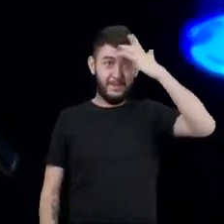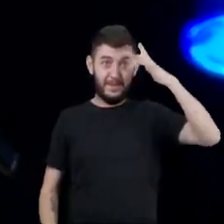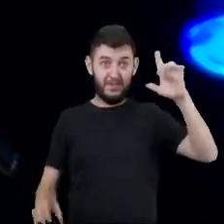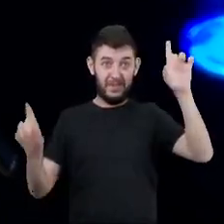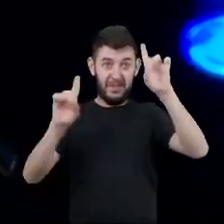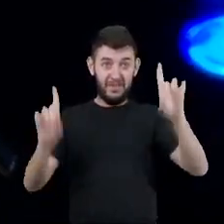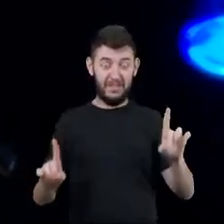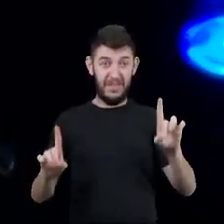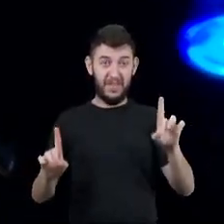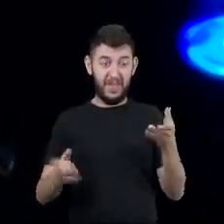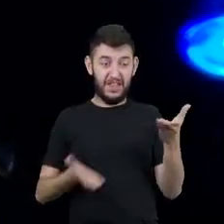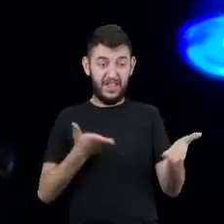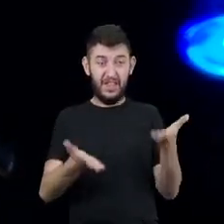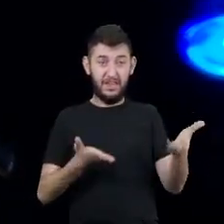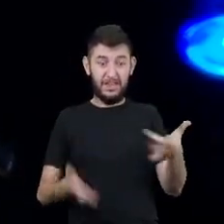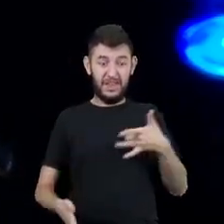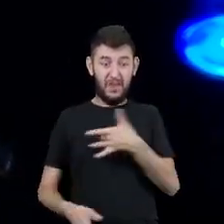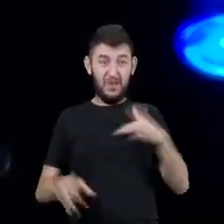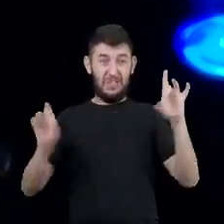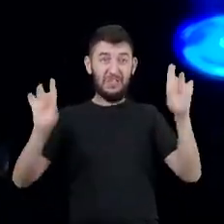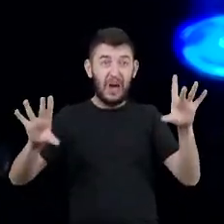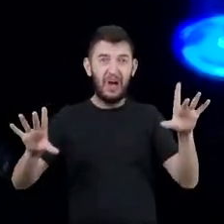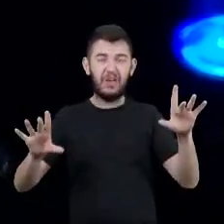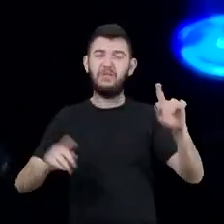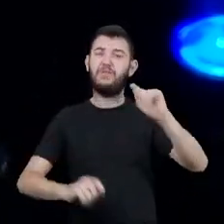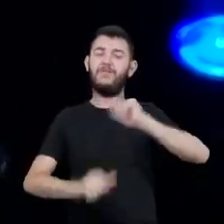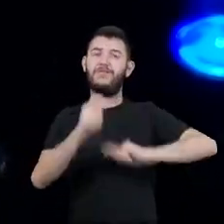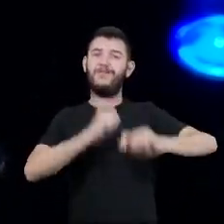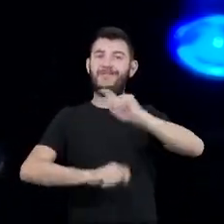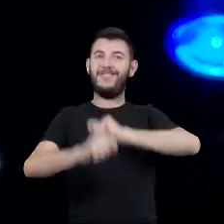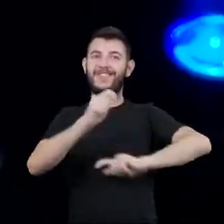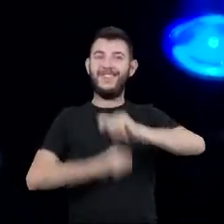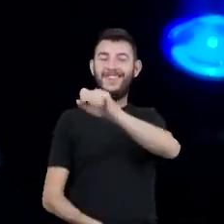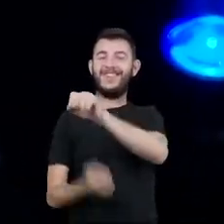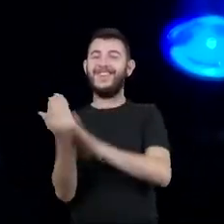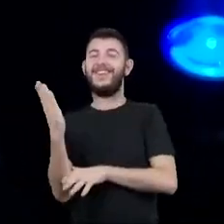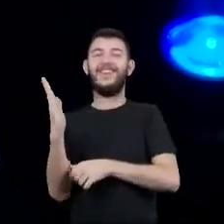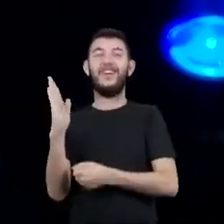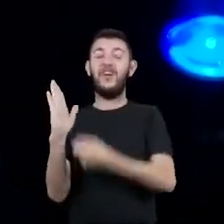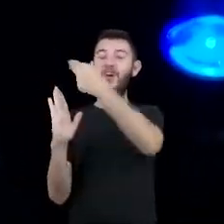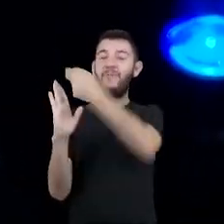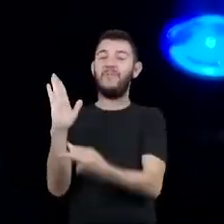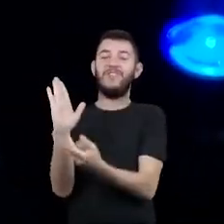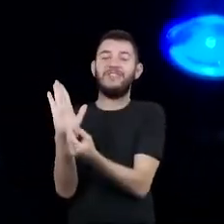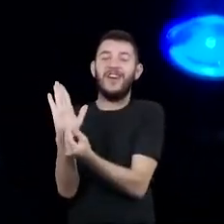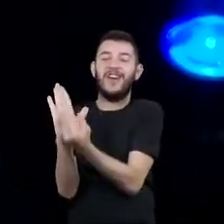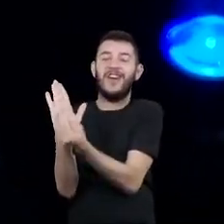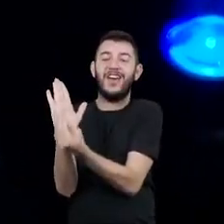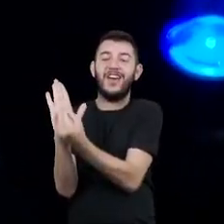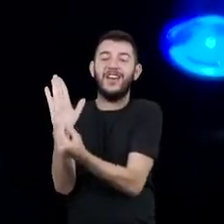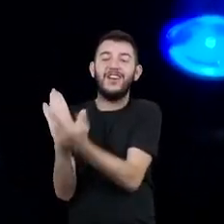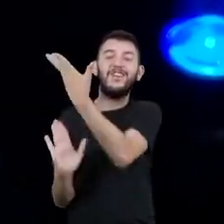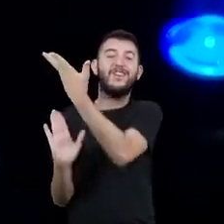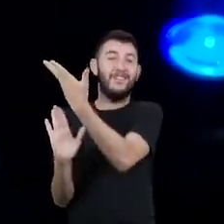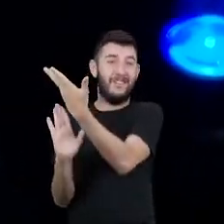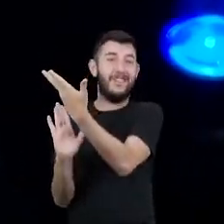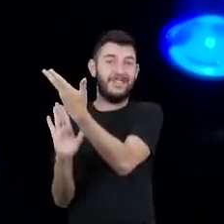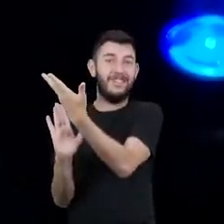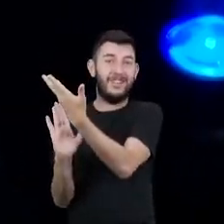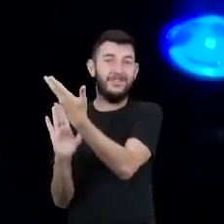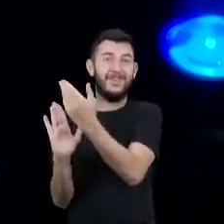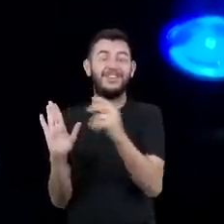enganado. Veio o programa Viver Sem Limites, que o nome já diz tudo.